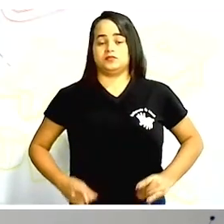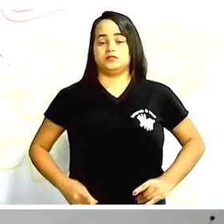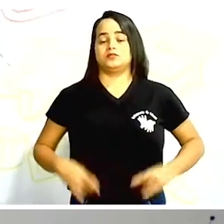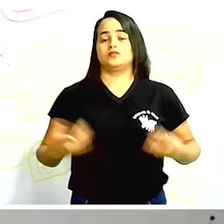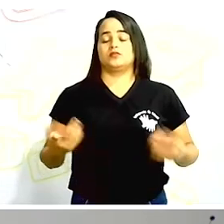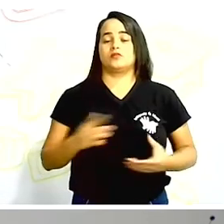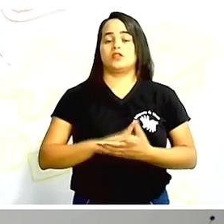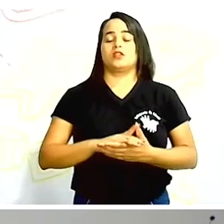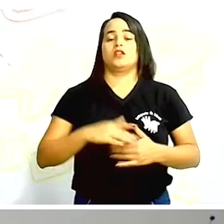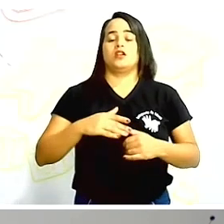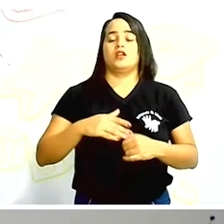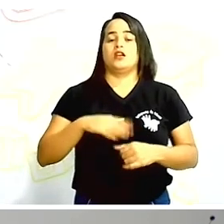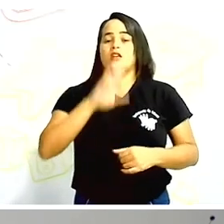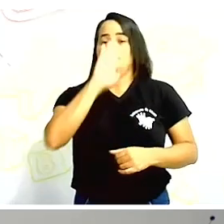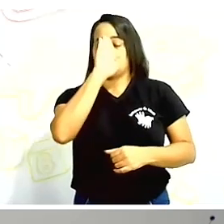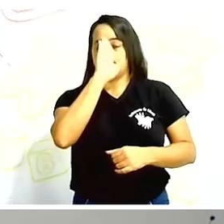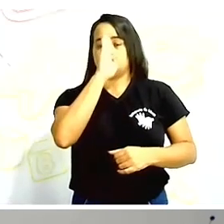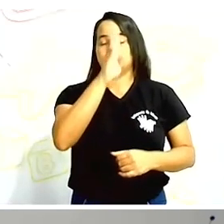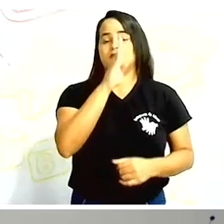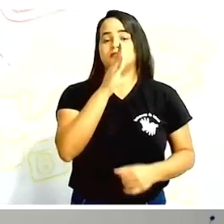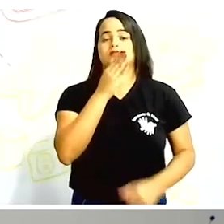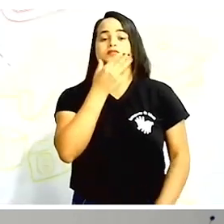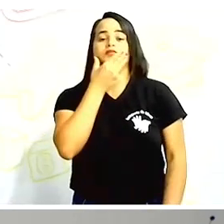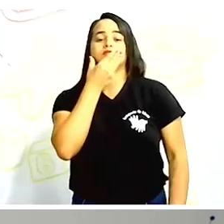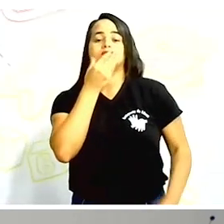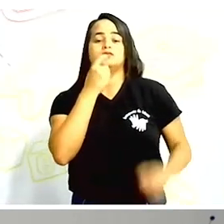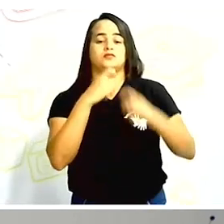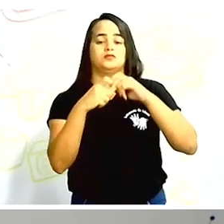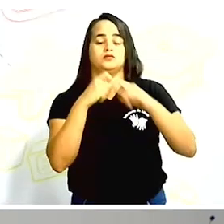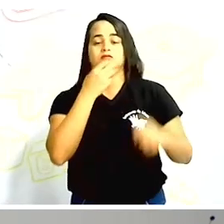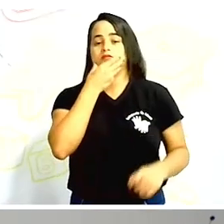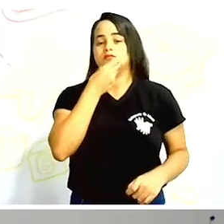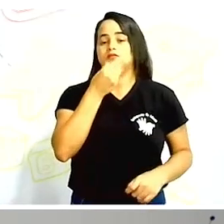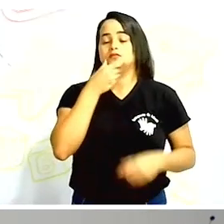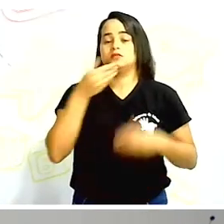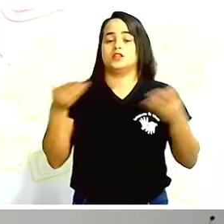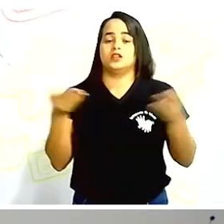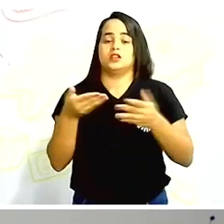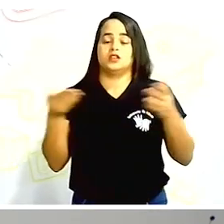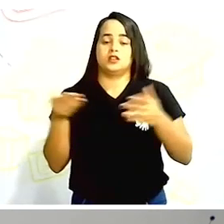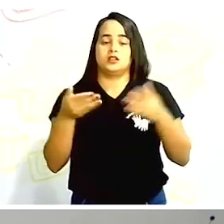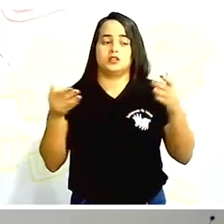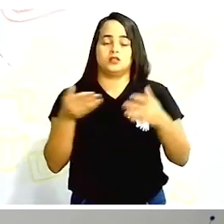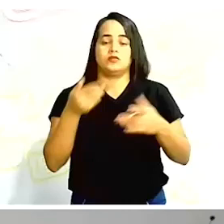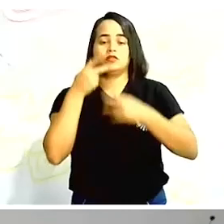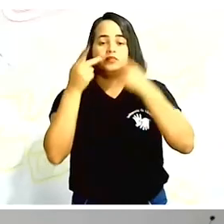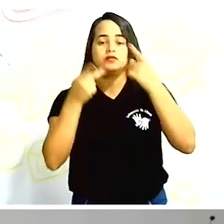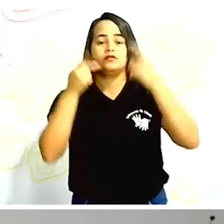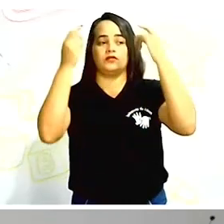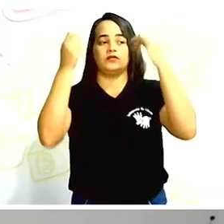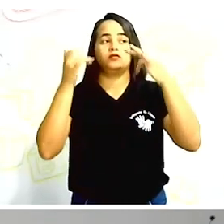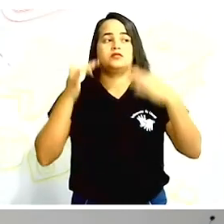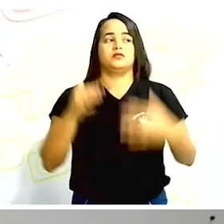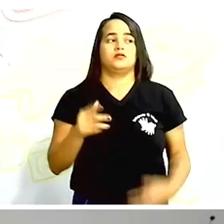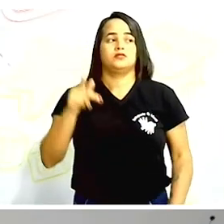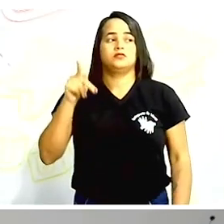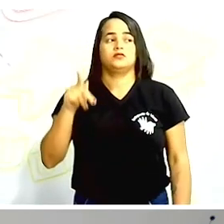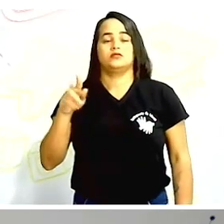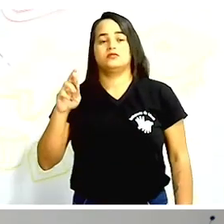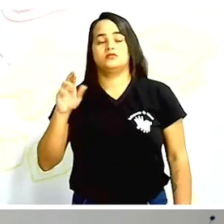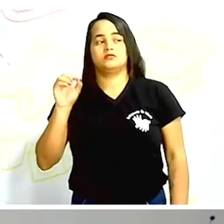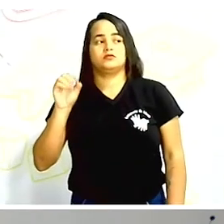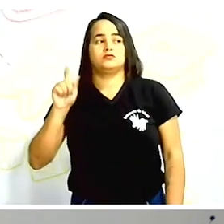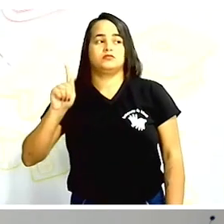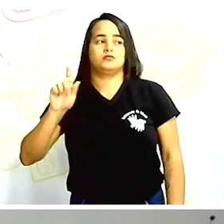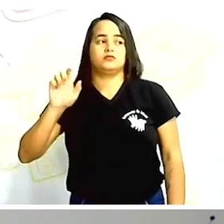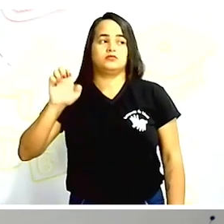hormônio, né, que atua mais ali no sexo masculino. Agora a gente vai falar sobre a progesterona, que é o hormônio feminino